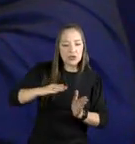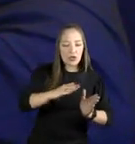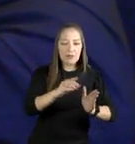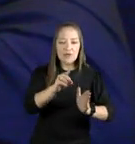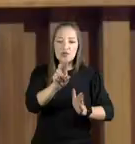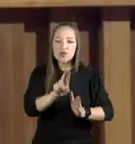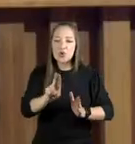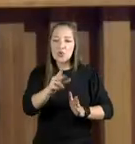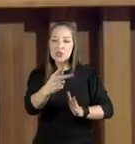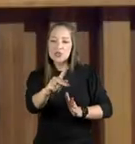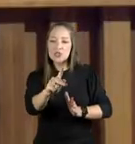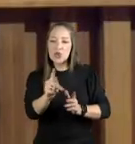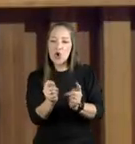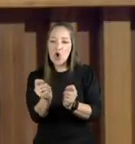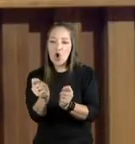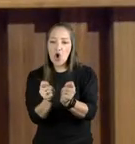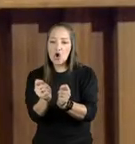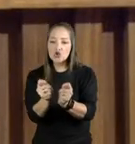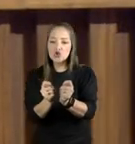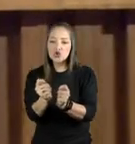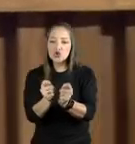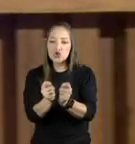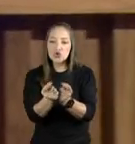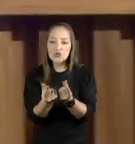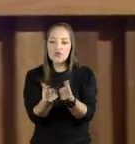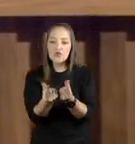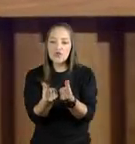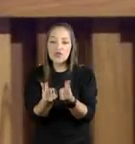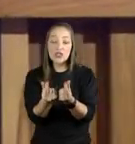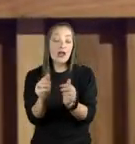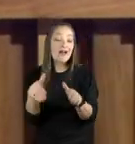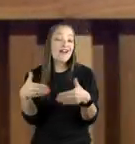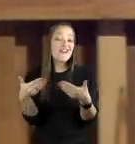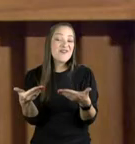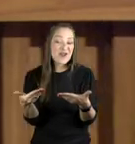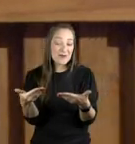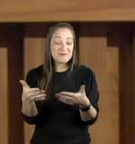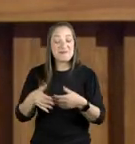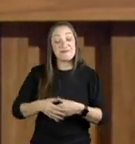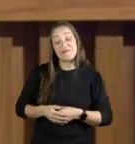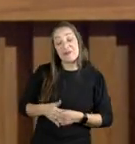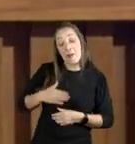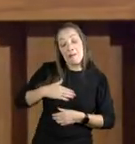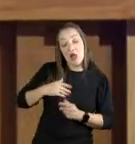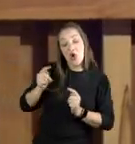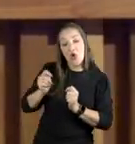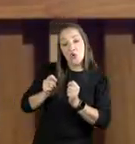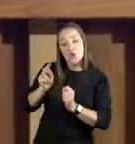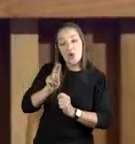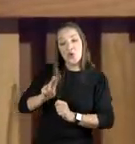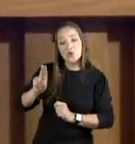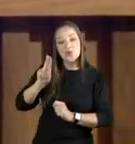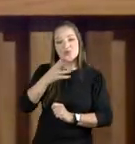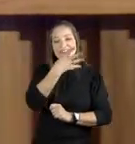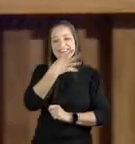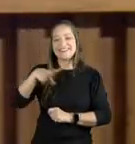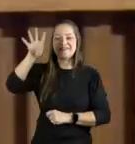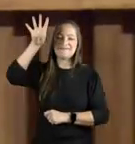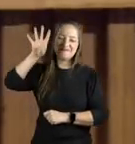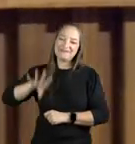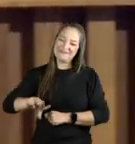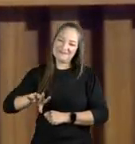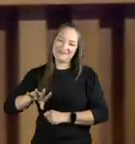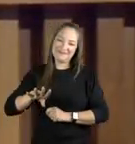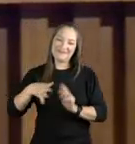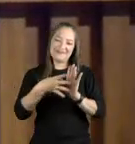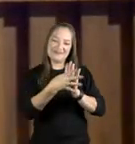financeiro? Meu controle financeiro. Eu uso a famosa e clássica Excel. Porque no Excel